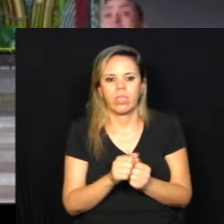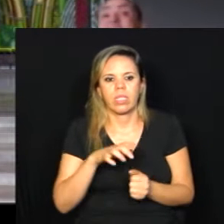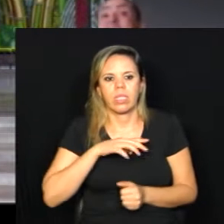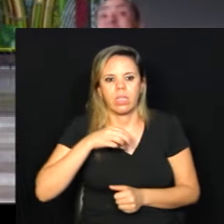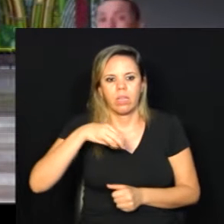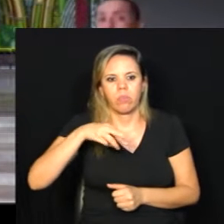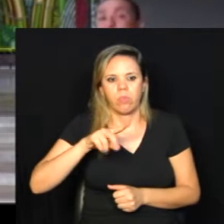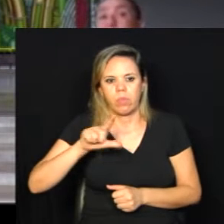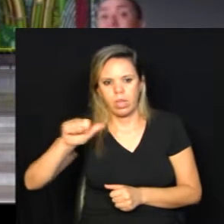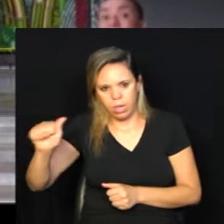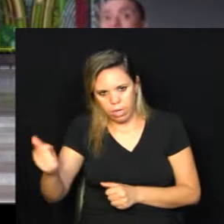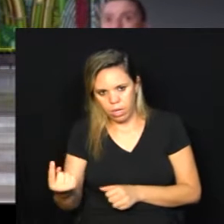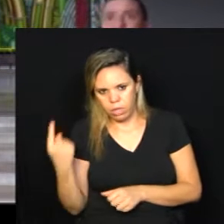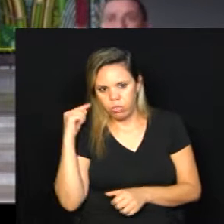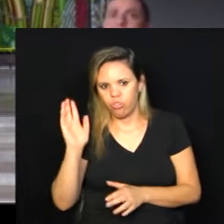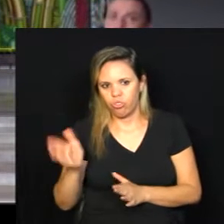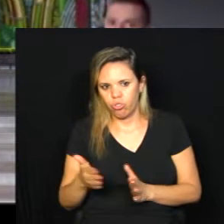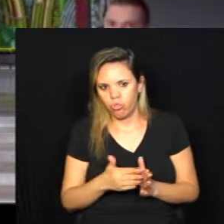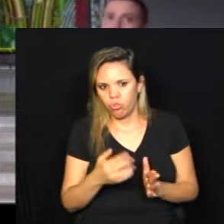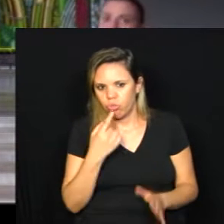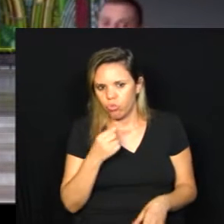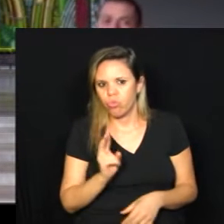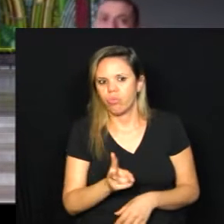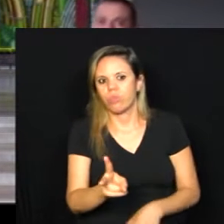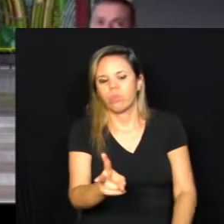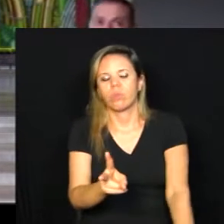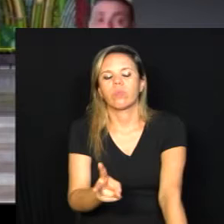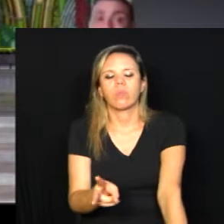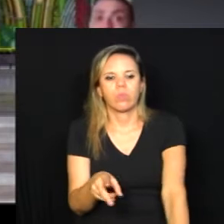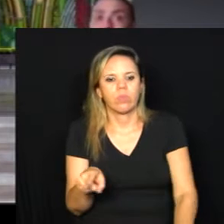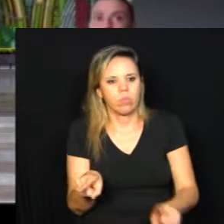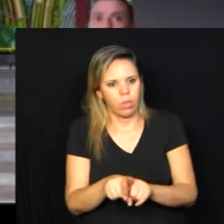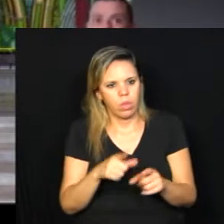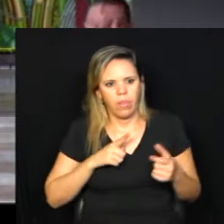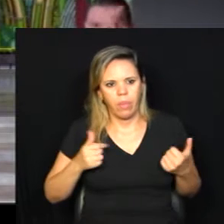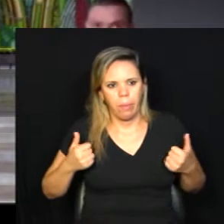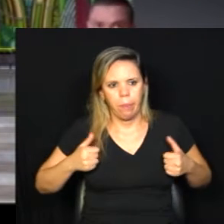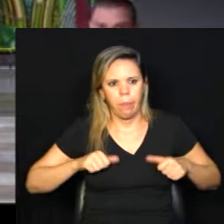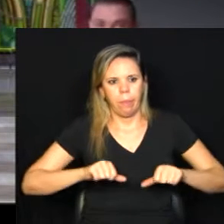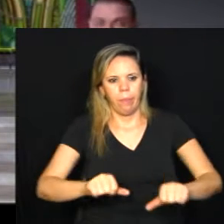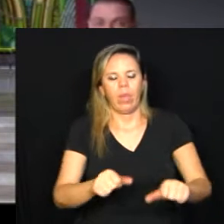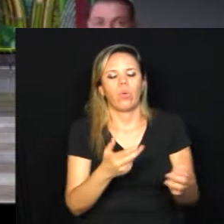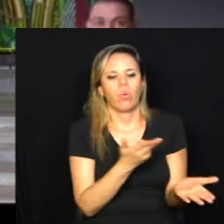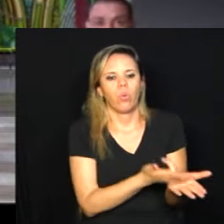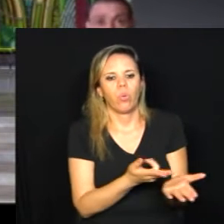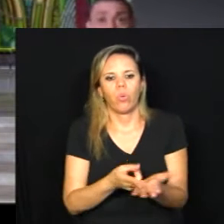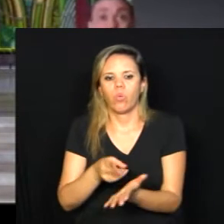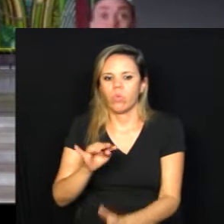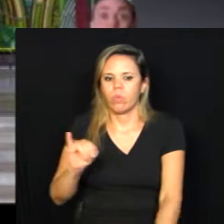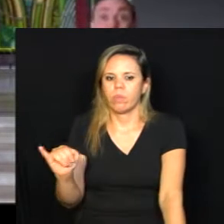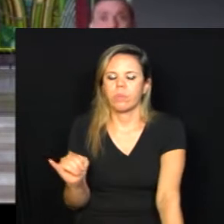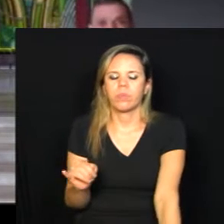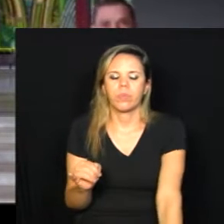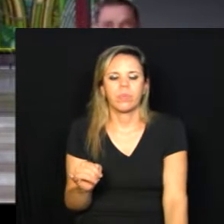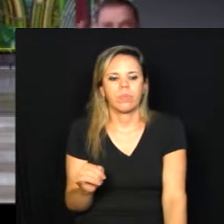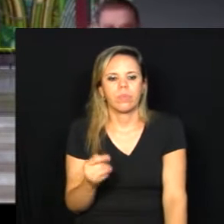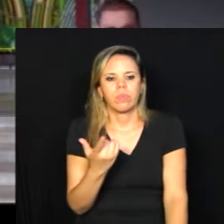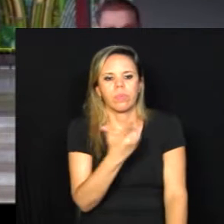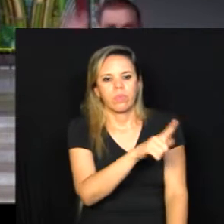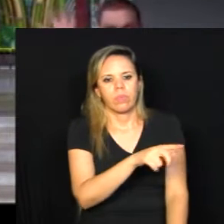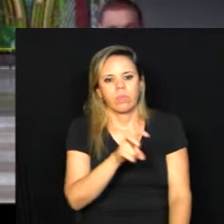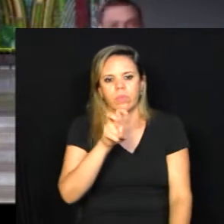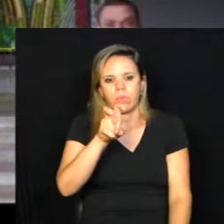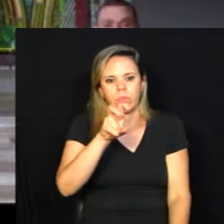Marília, que já estava nessa fase, se mantém nessa fase, porque também teve piora de ocupação de leitos. Outras